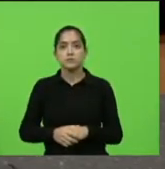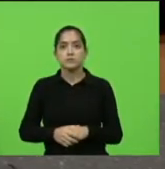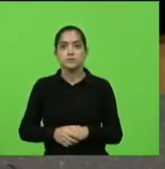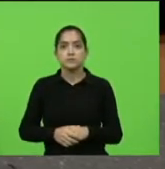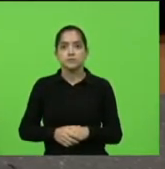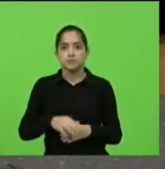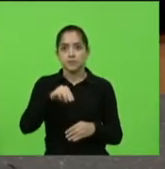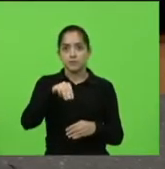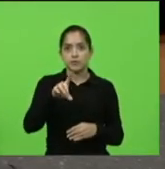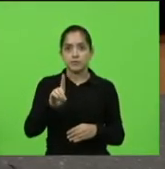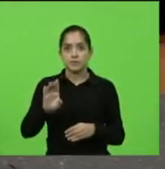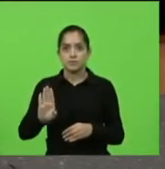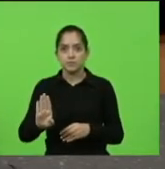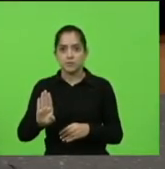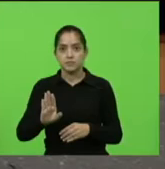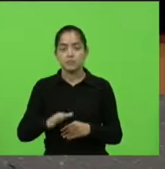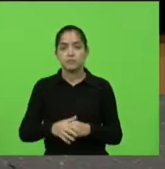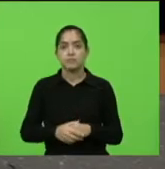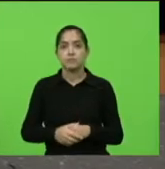pelo MDB,